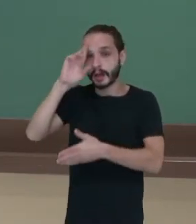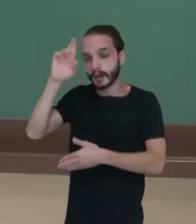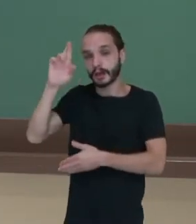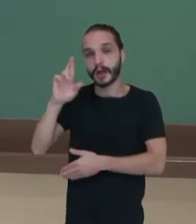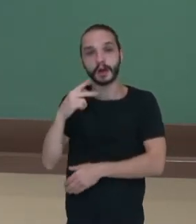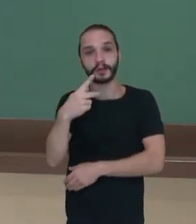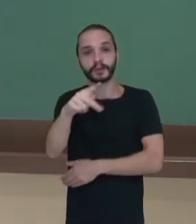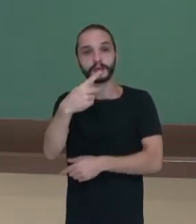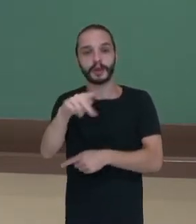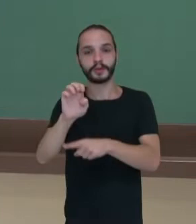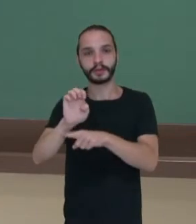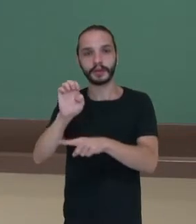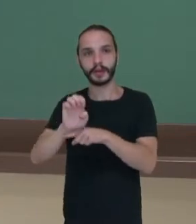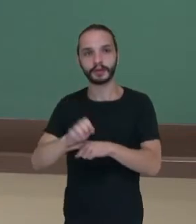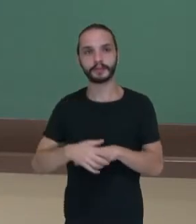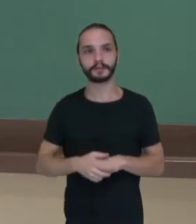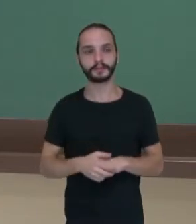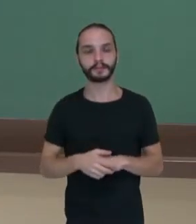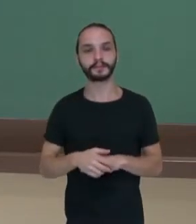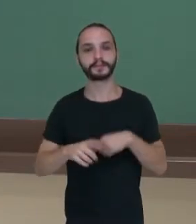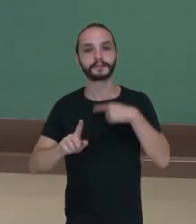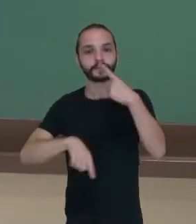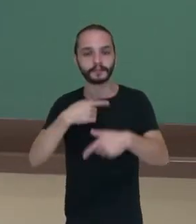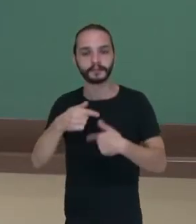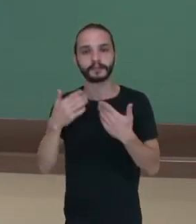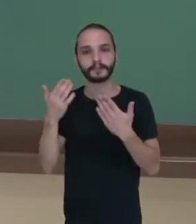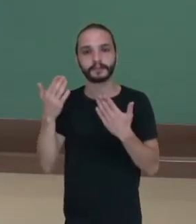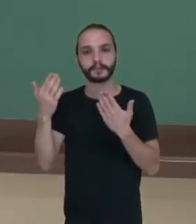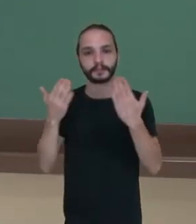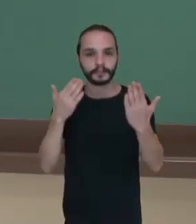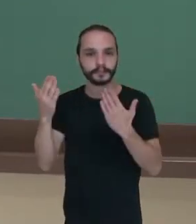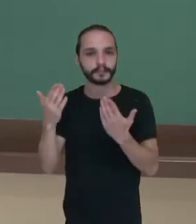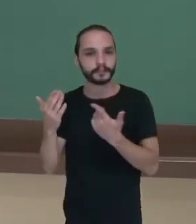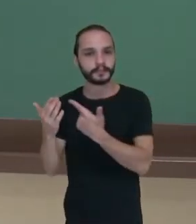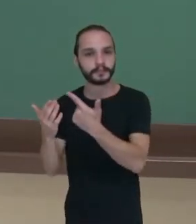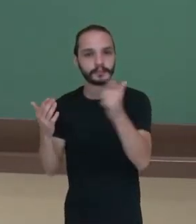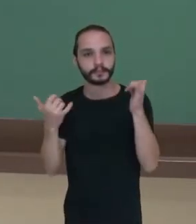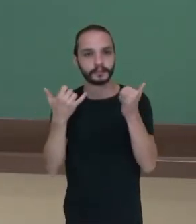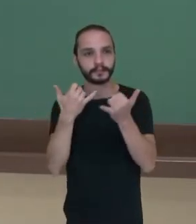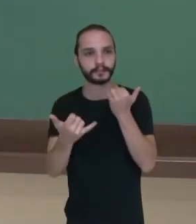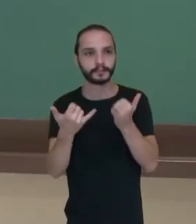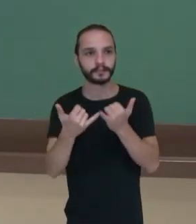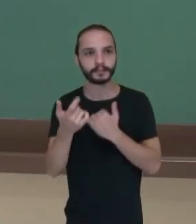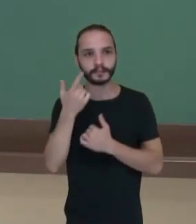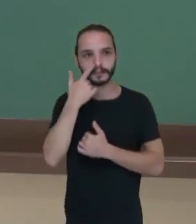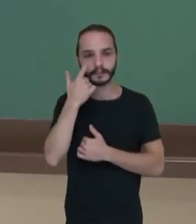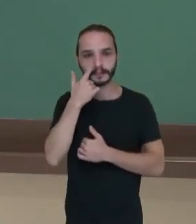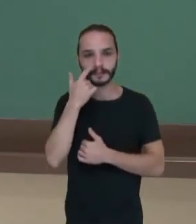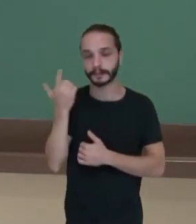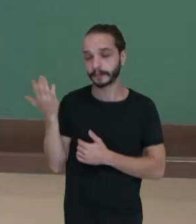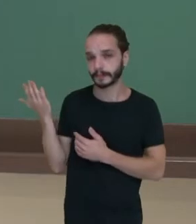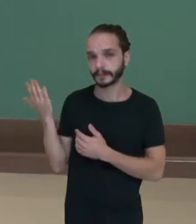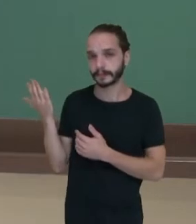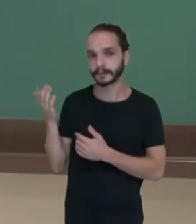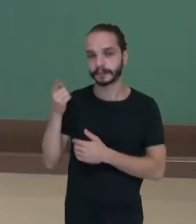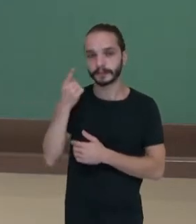né, no teu estado. Em seguida você vai citar outras situações semelhantes. Então, vamos observar o